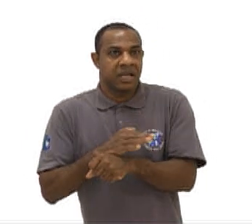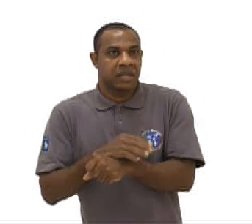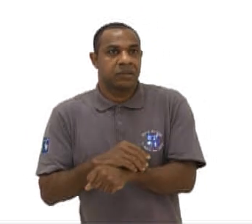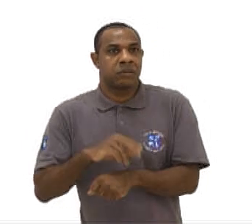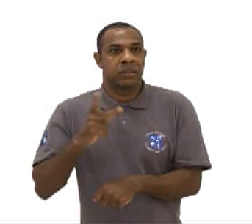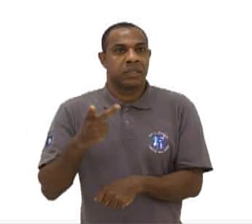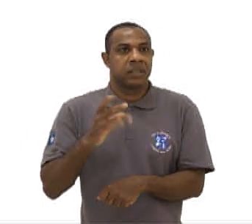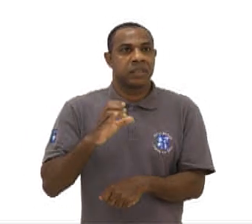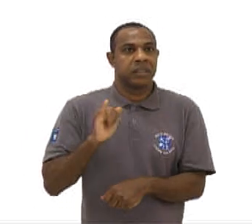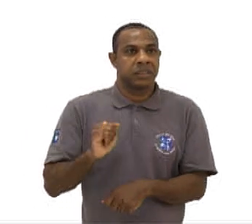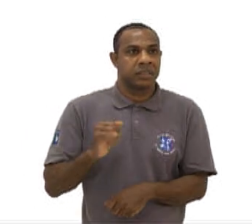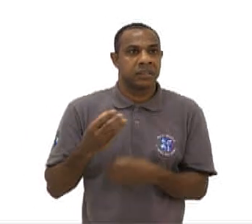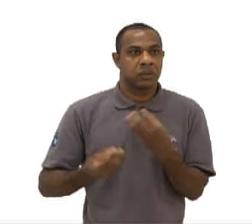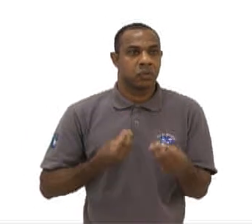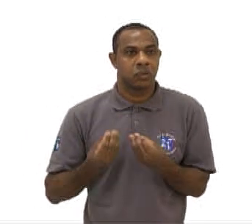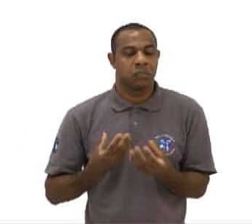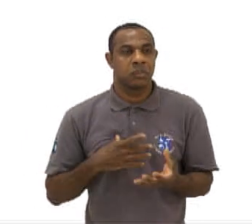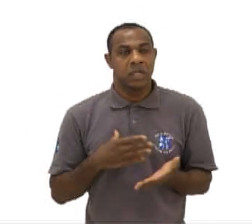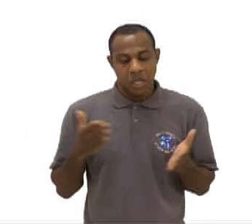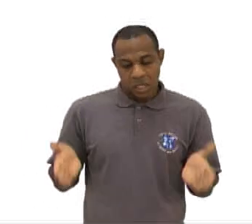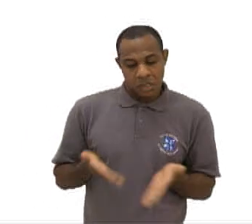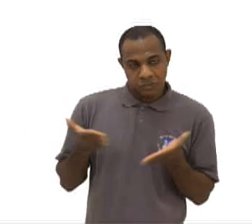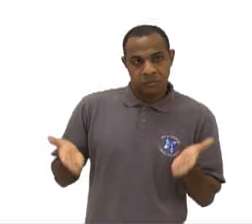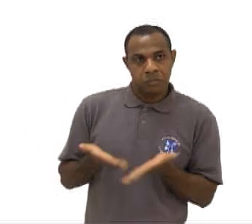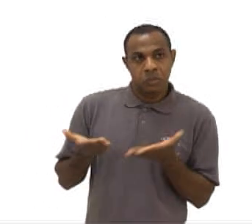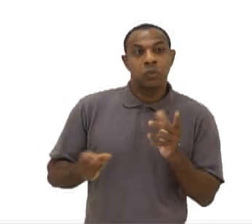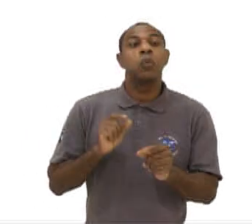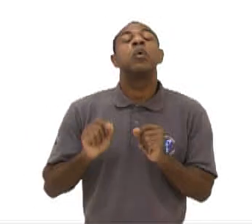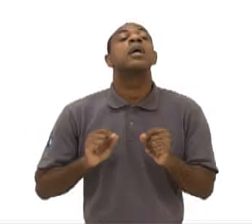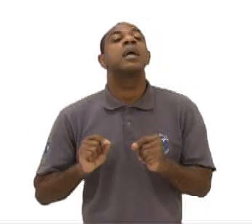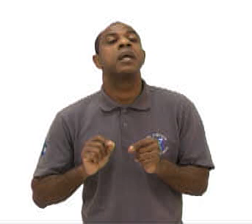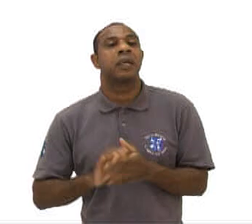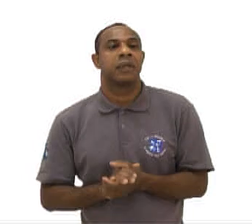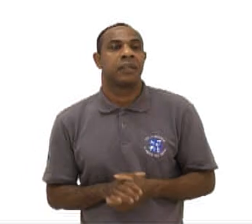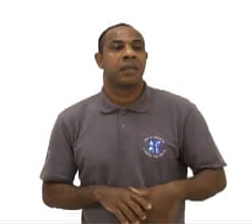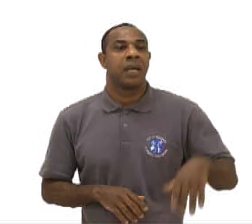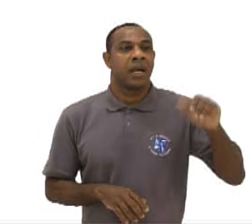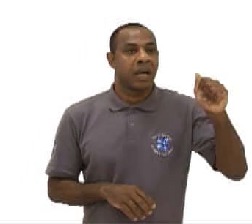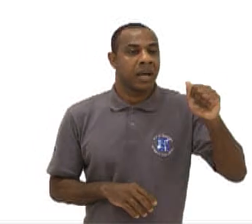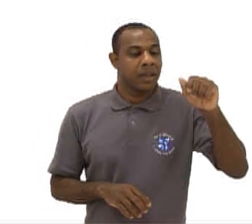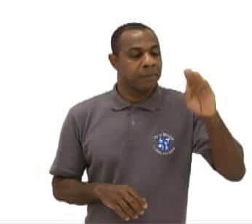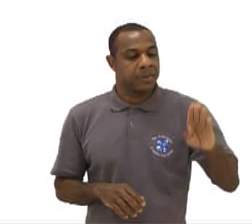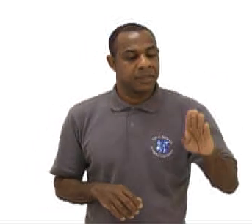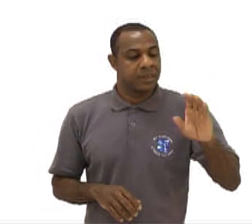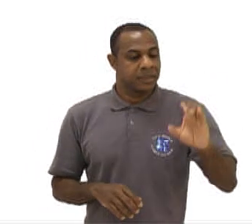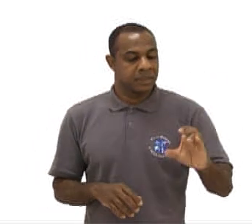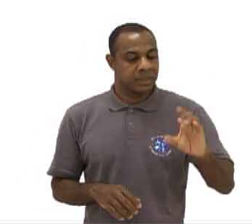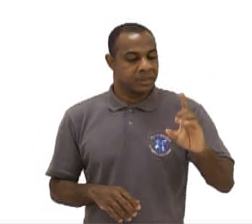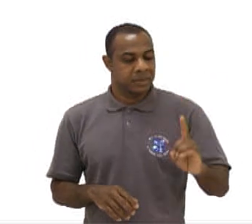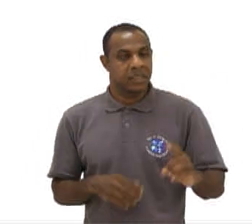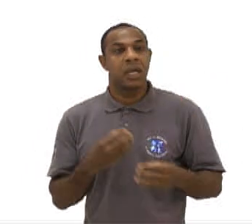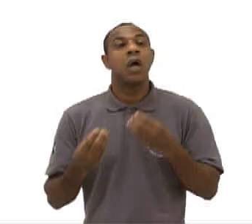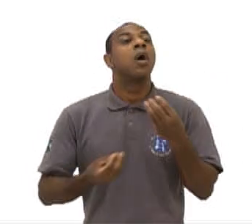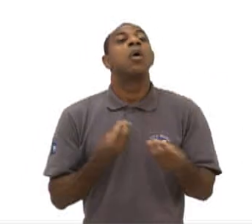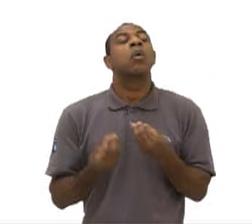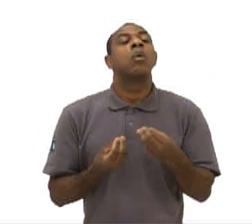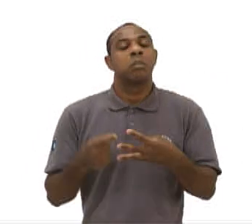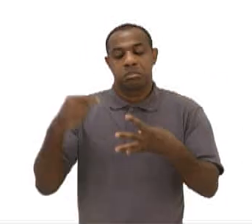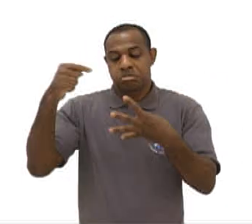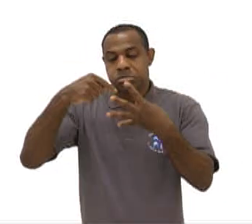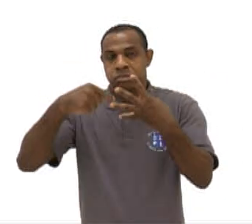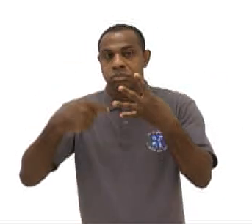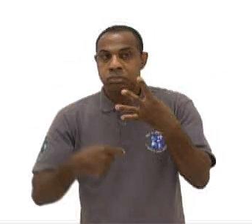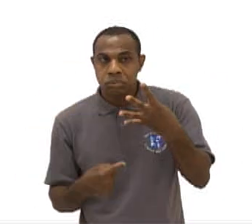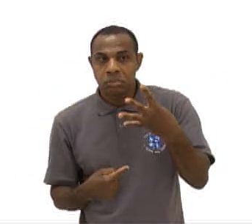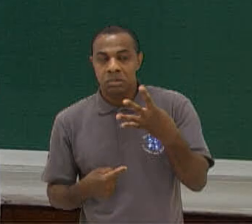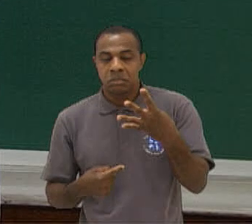a secretina estimula a produção de A. Suco pancreático, B. Amilase salivar, C. Pitialina ou